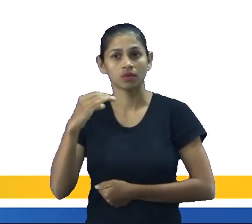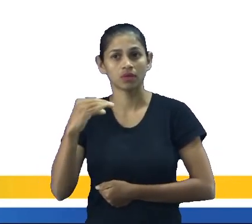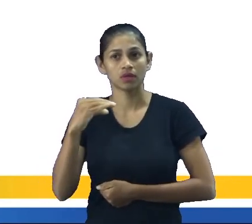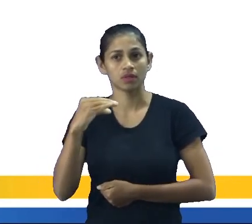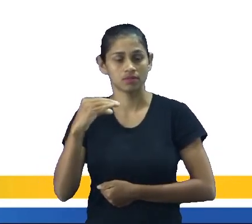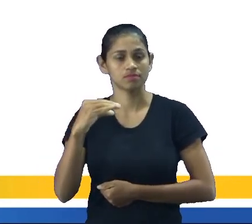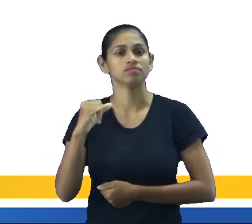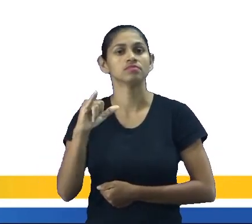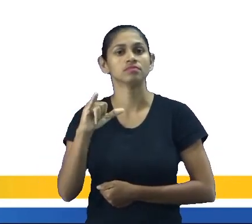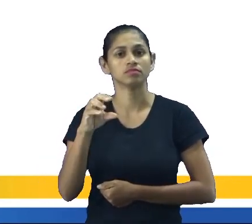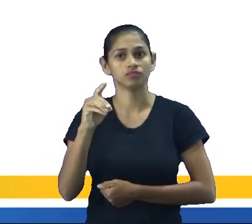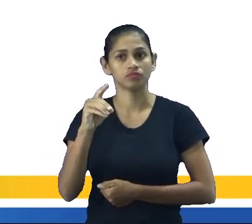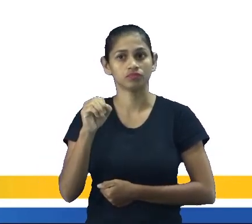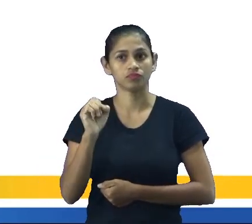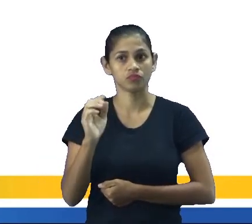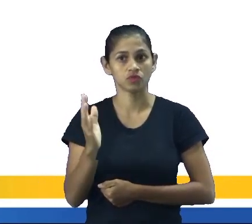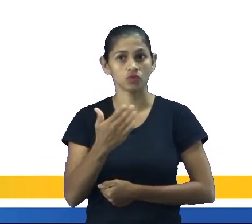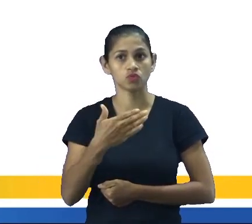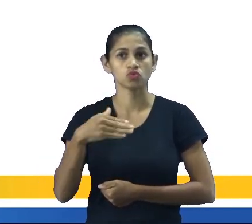Agora, a gente entra já